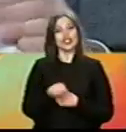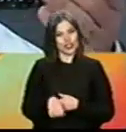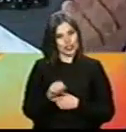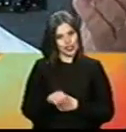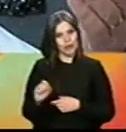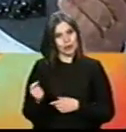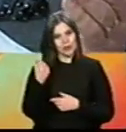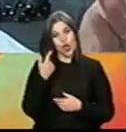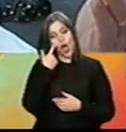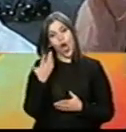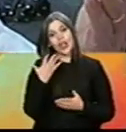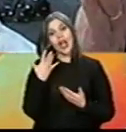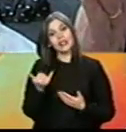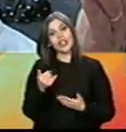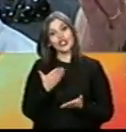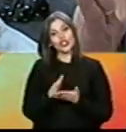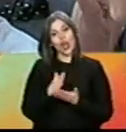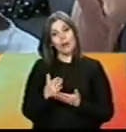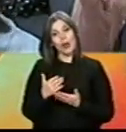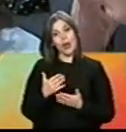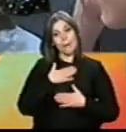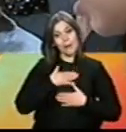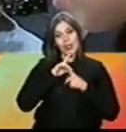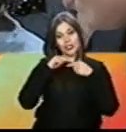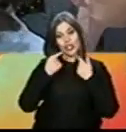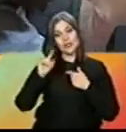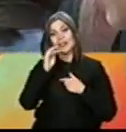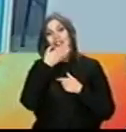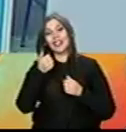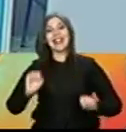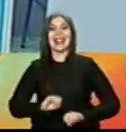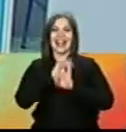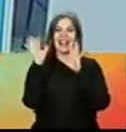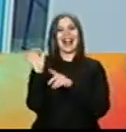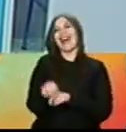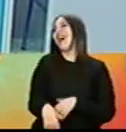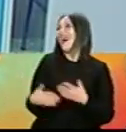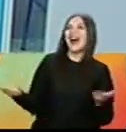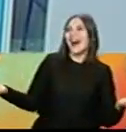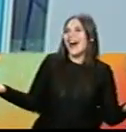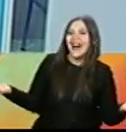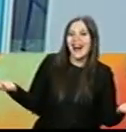É a primeira vez. Então vejam lá se depois sobrar uma coisa para mim e para a Sónia. Sim, sim. Claro, também somos pessoas de alimento. Eu abro a boca.